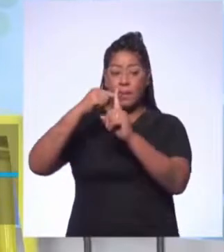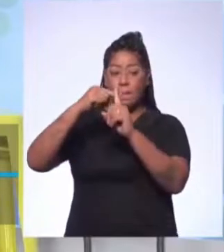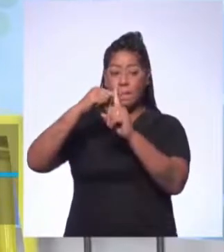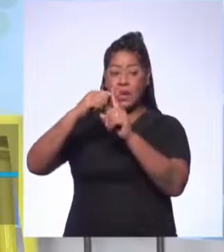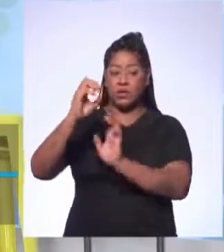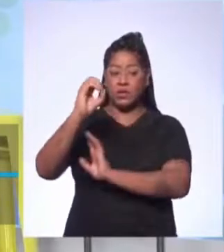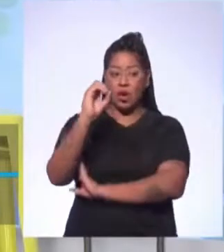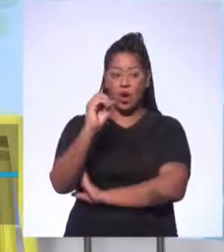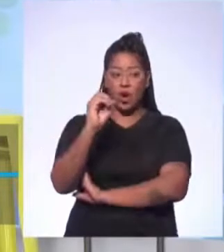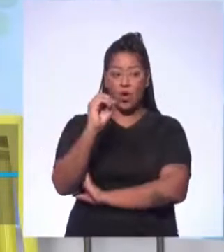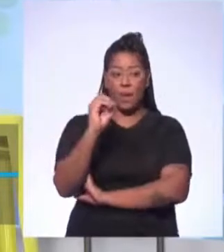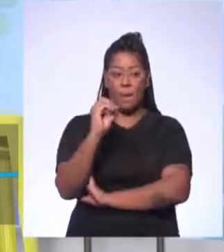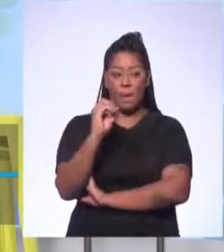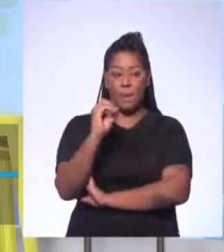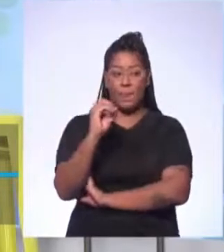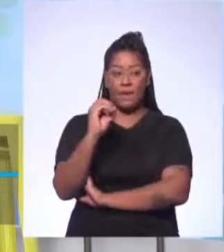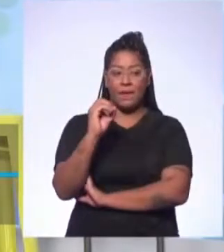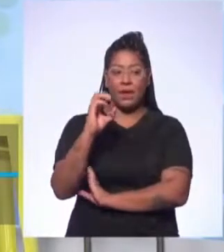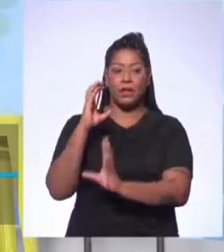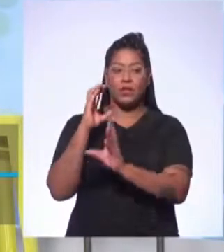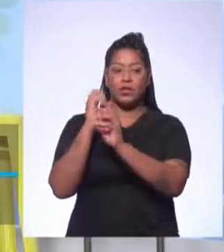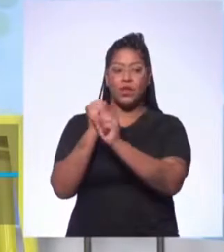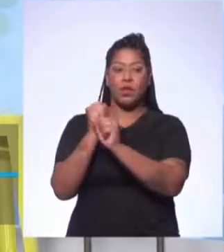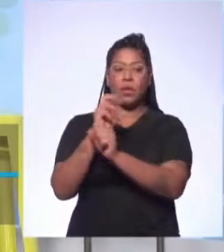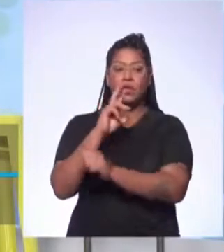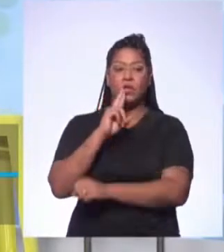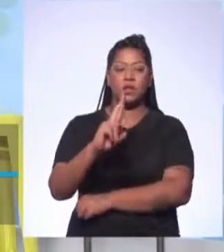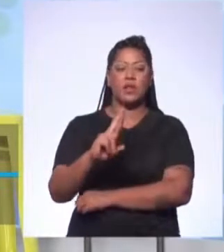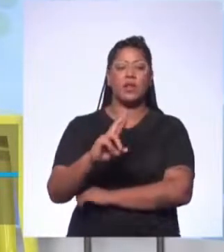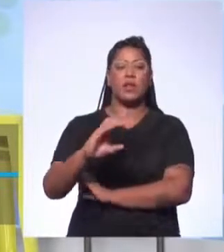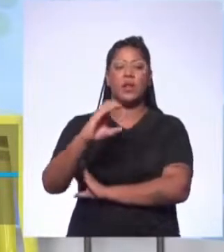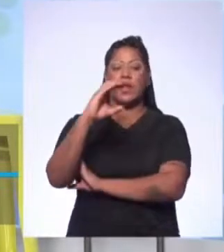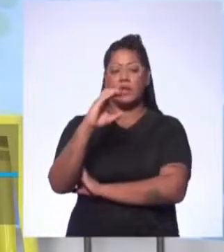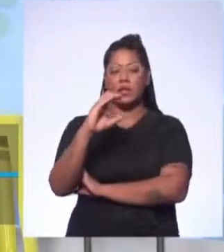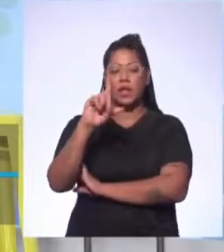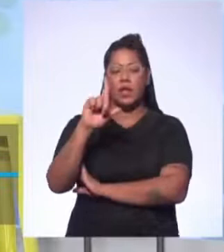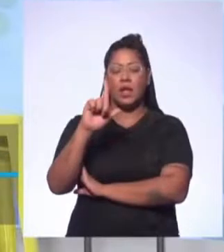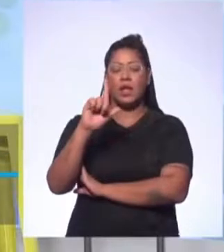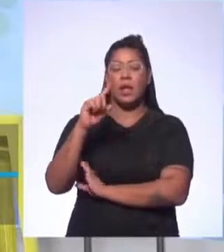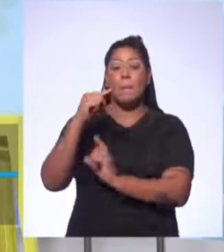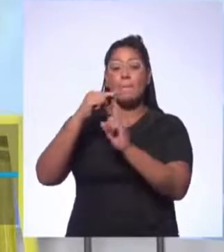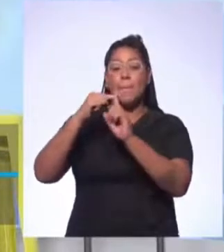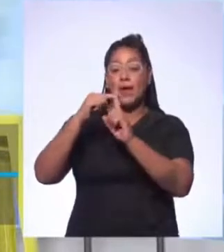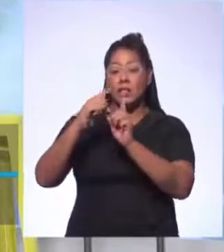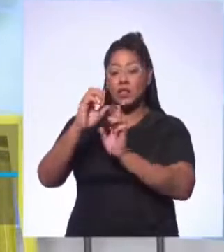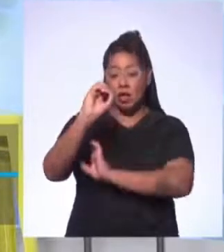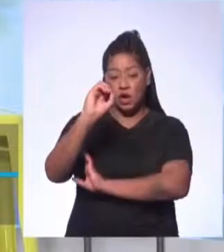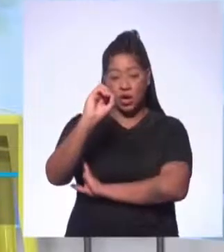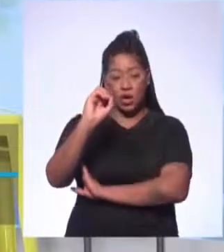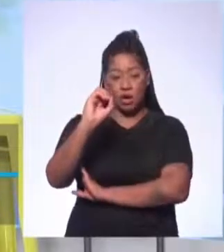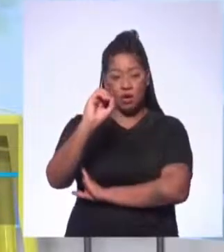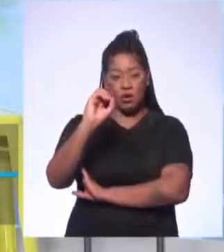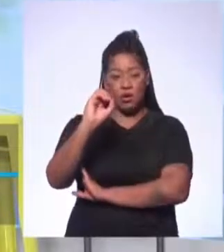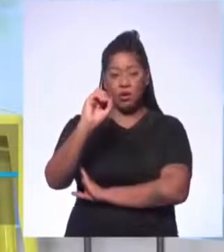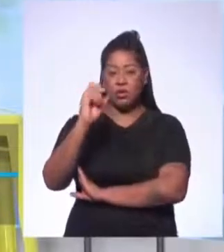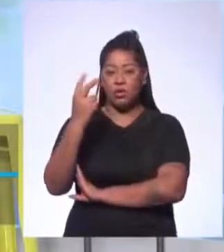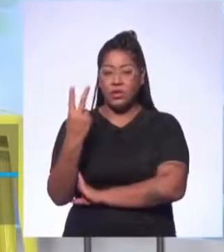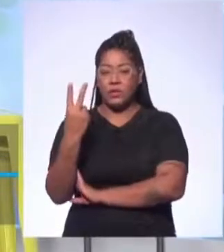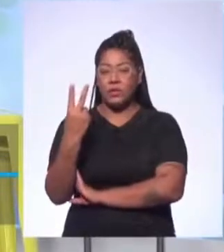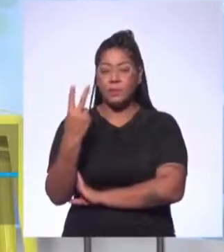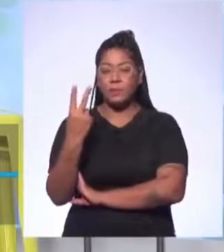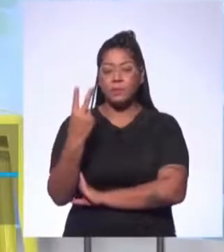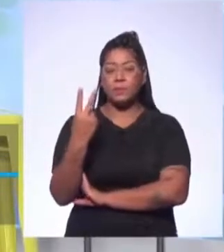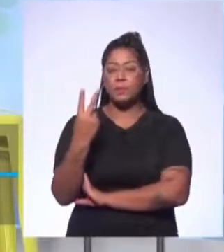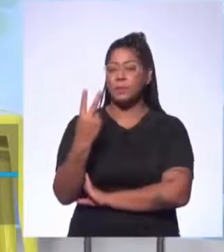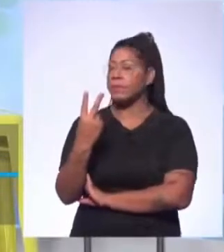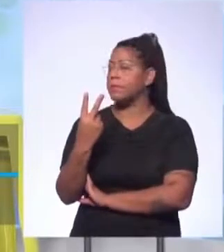em Cl mais O2. Então, esse O3, e aí você tem